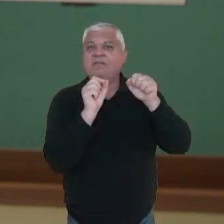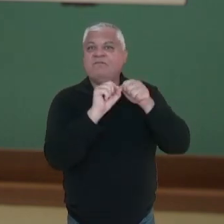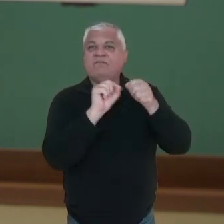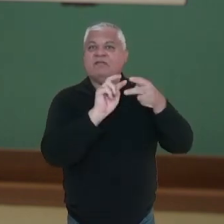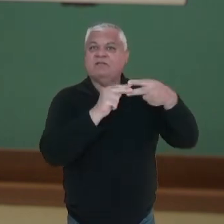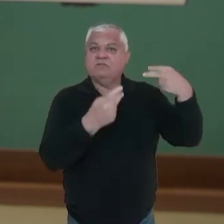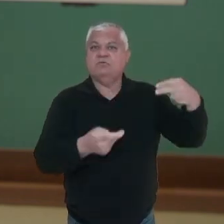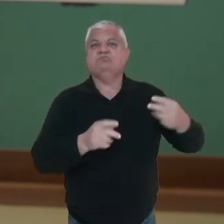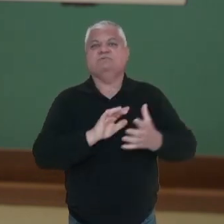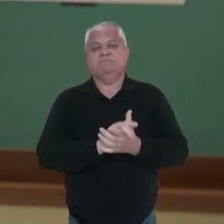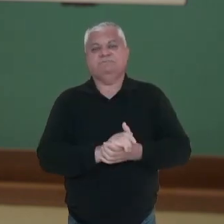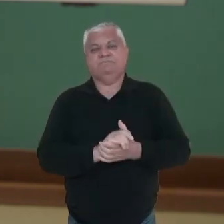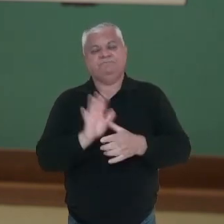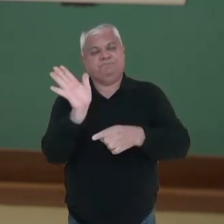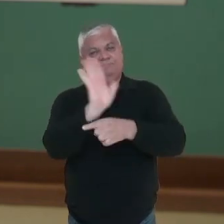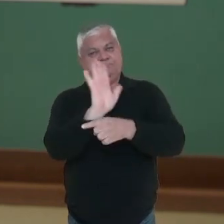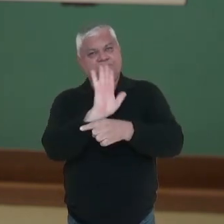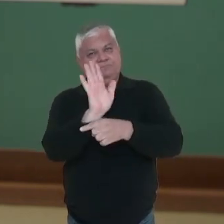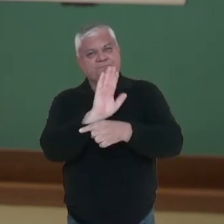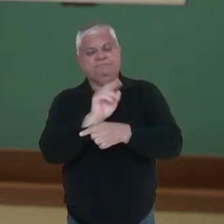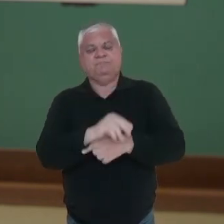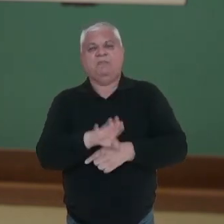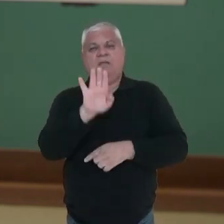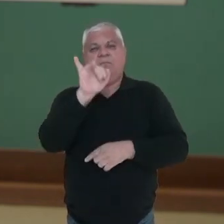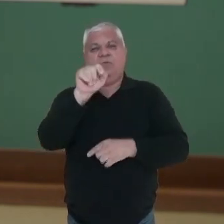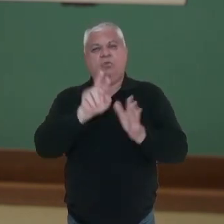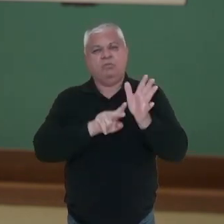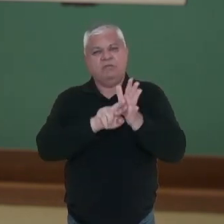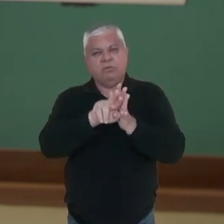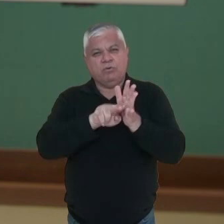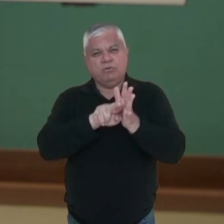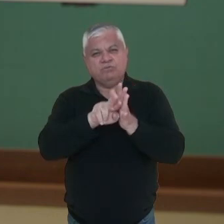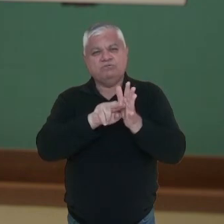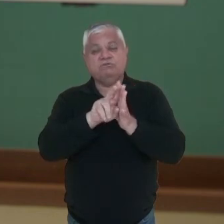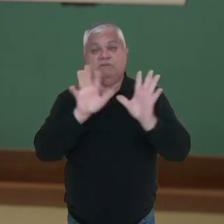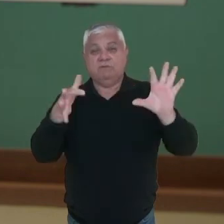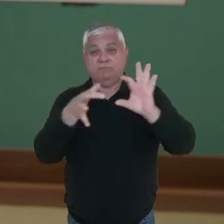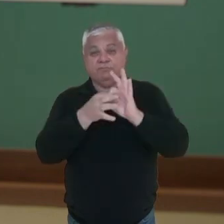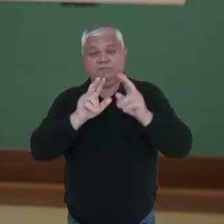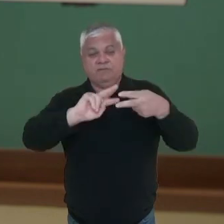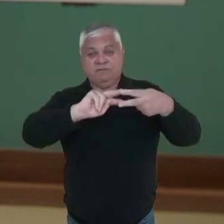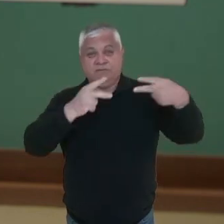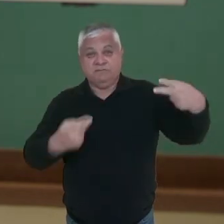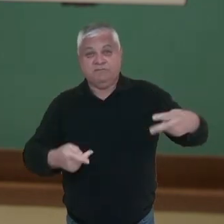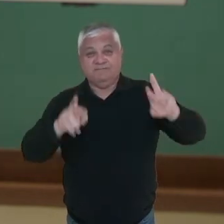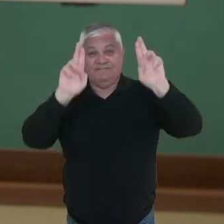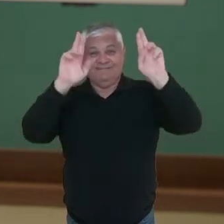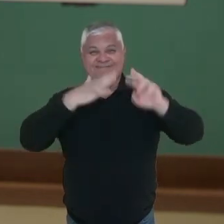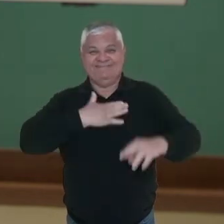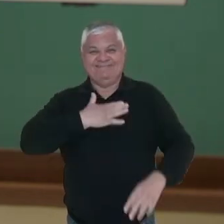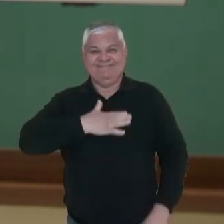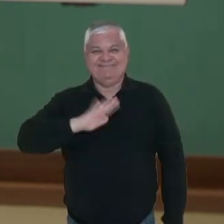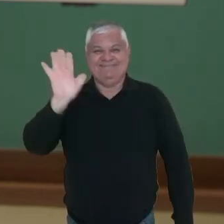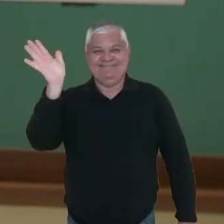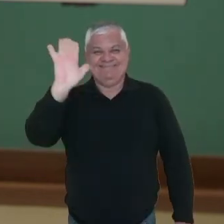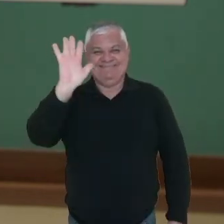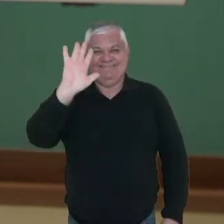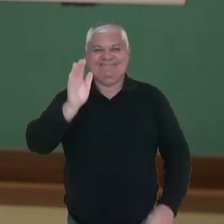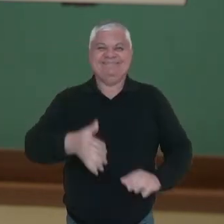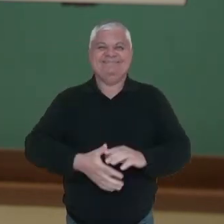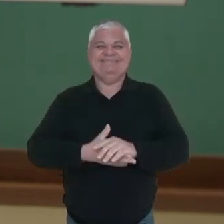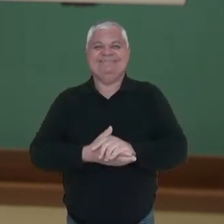tecnologia. Então, nesse vídeo nós falamos sobre biotecnologia, né, ligada a transgênicos. Espero que vocês tenham gostado. Até breve!